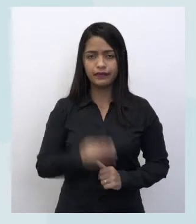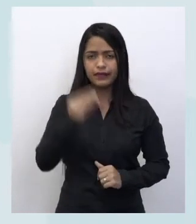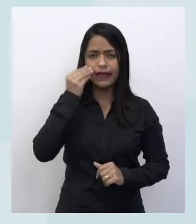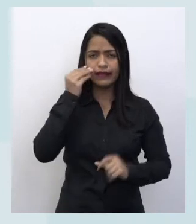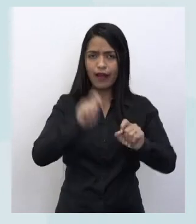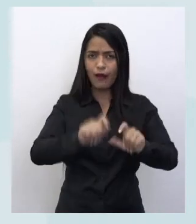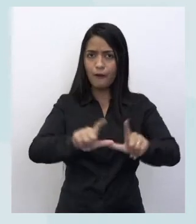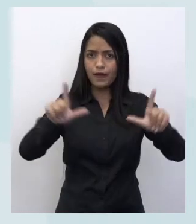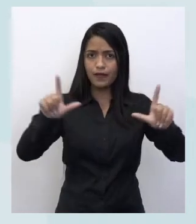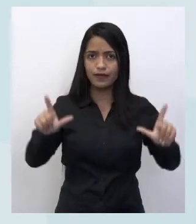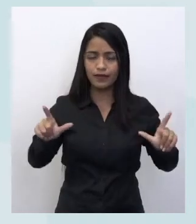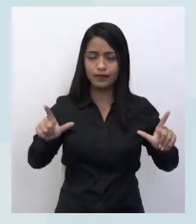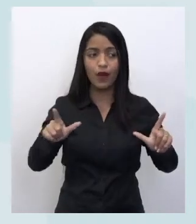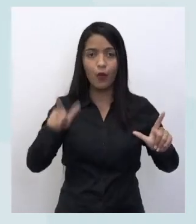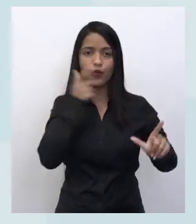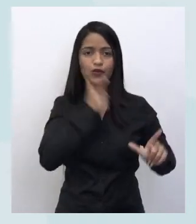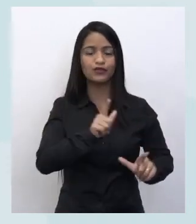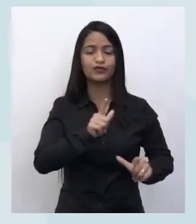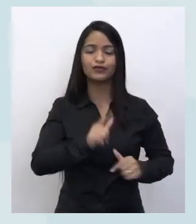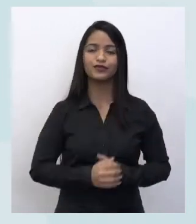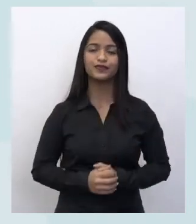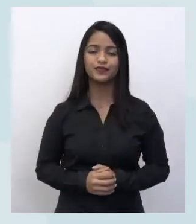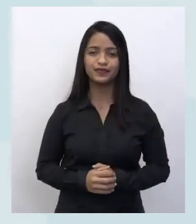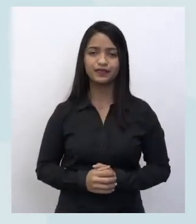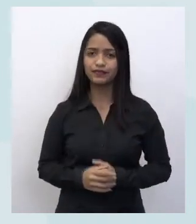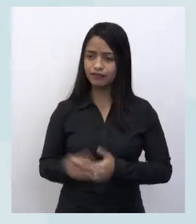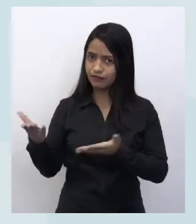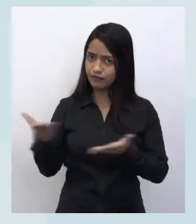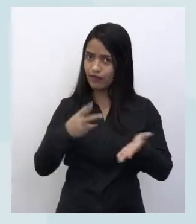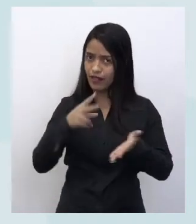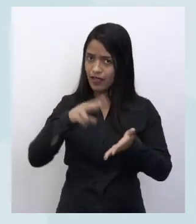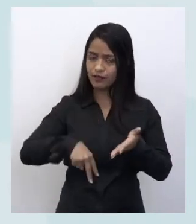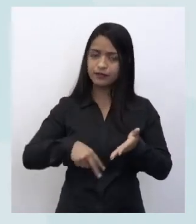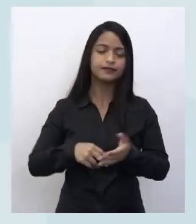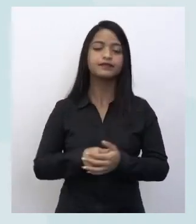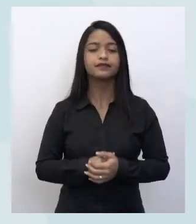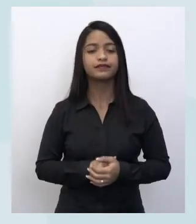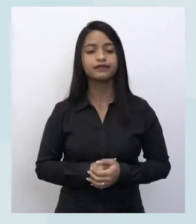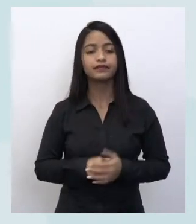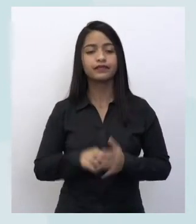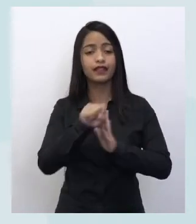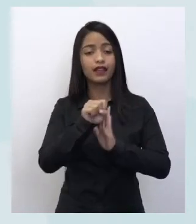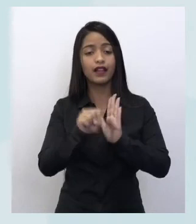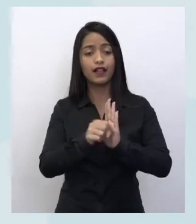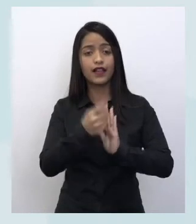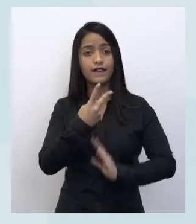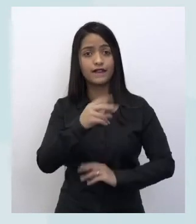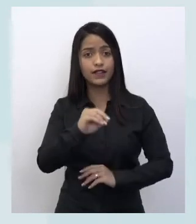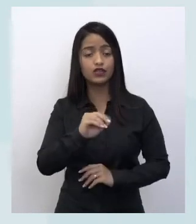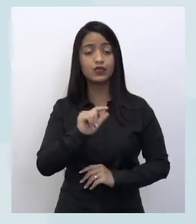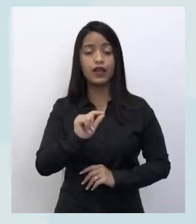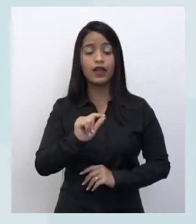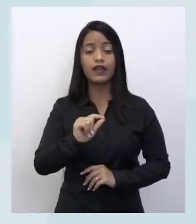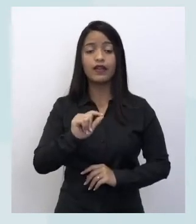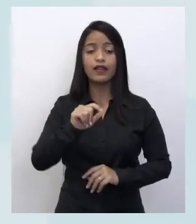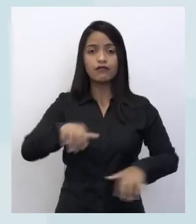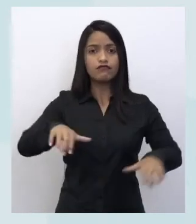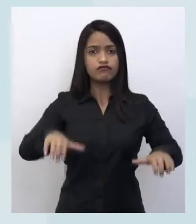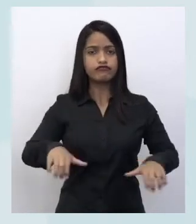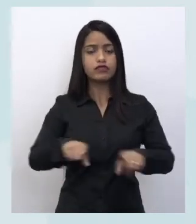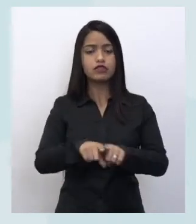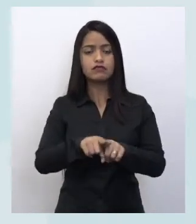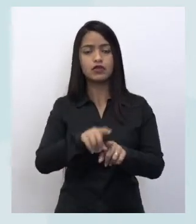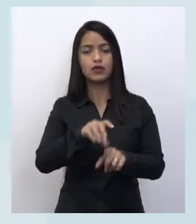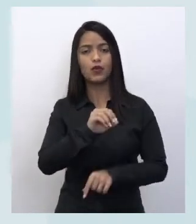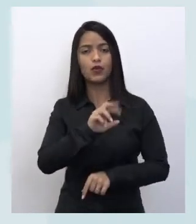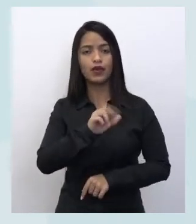para ver se vai. Aí, foi. Então vamos lá. 20, a Esfinge e o Oráculo de Apolo. Mas afinal